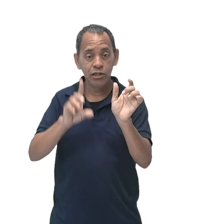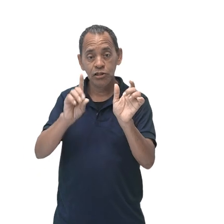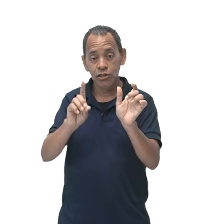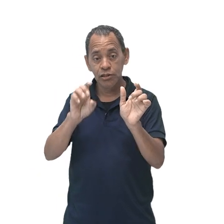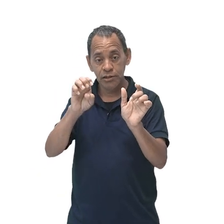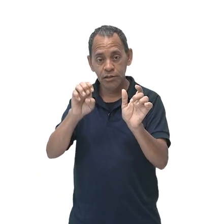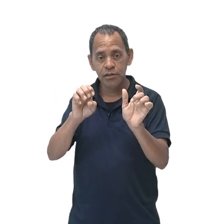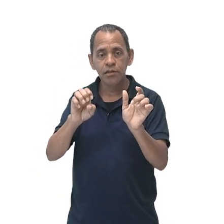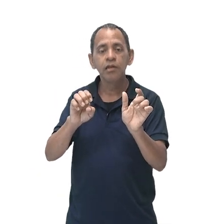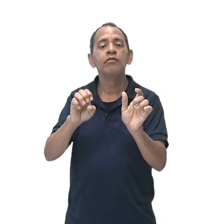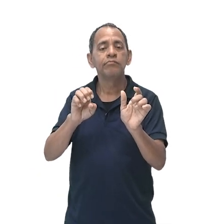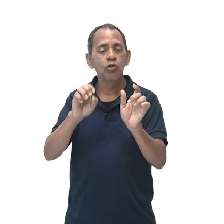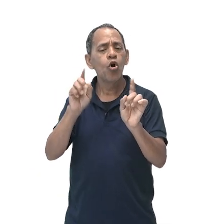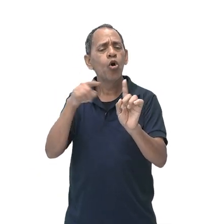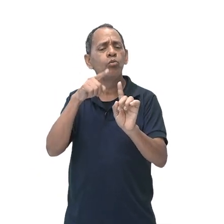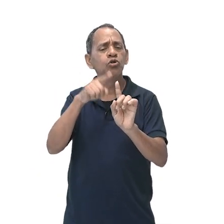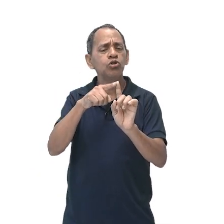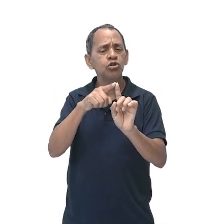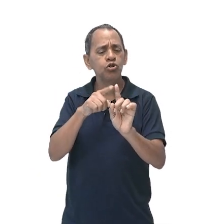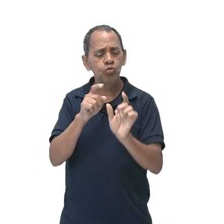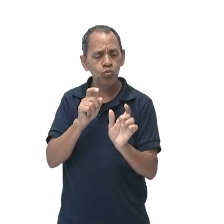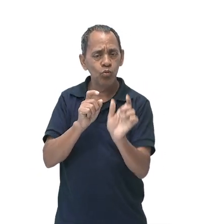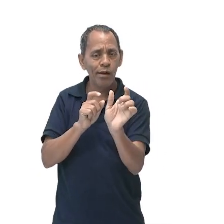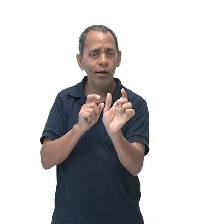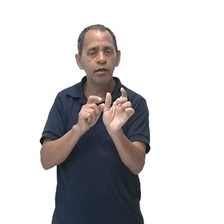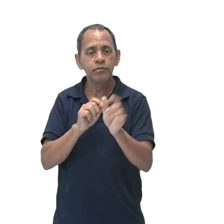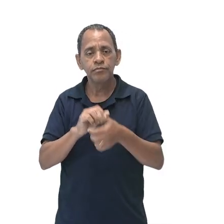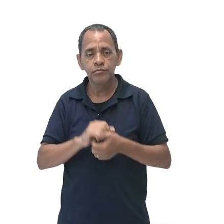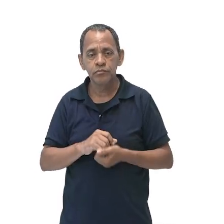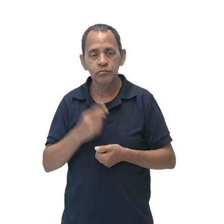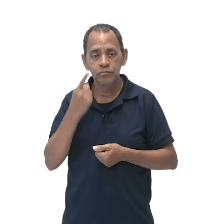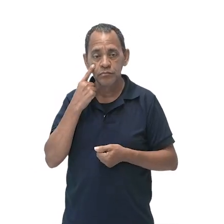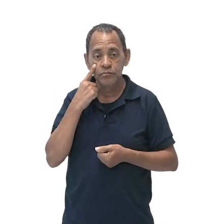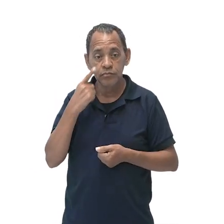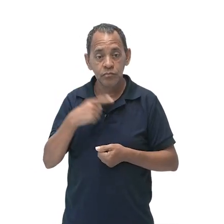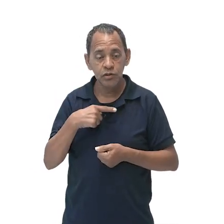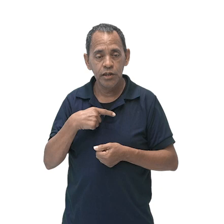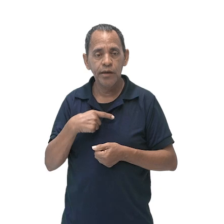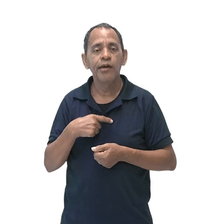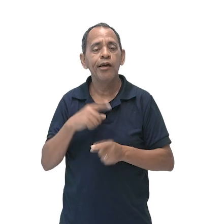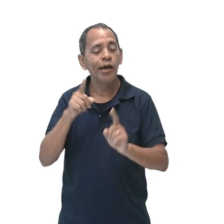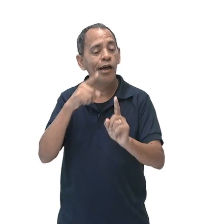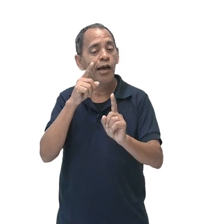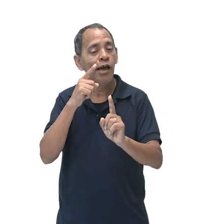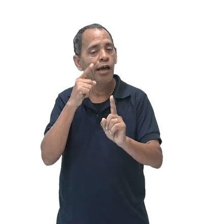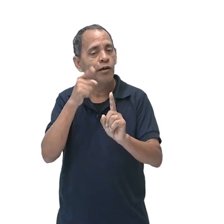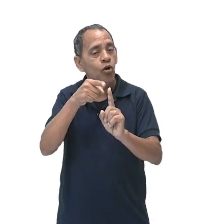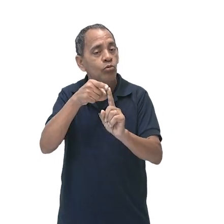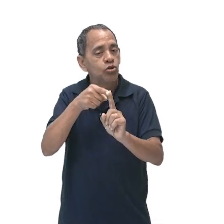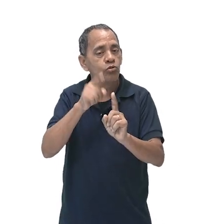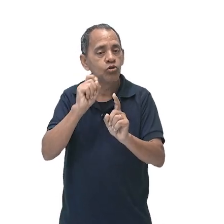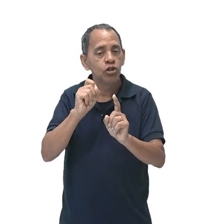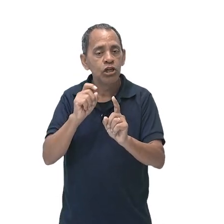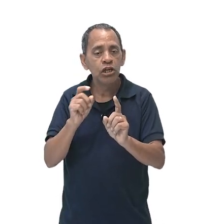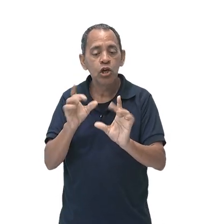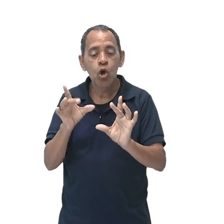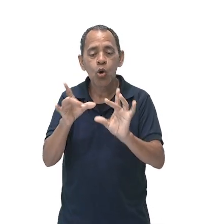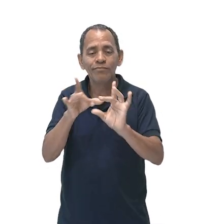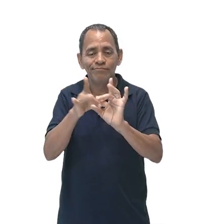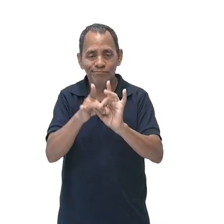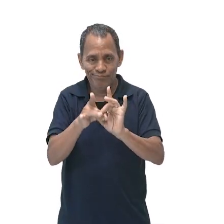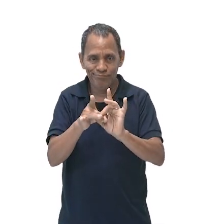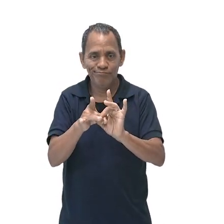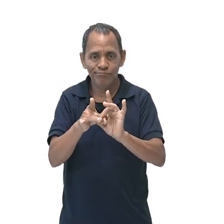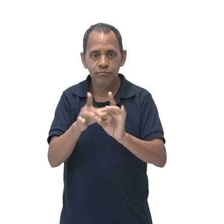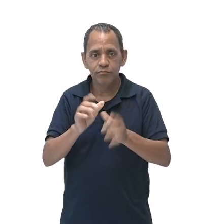dessa preposição? Observem que essa preposição ela tem a função de conectar. Os advérbios estabelecem ideias